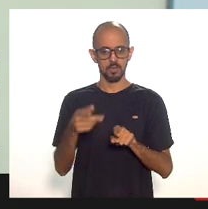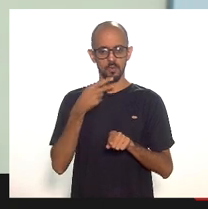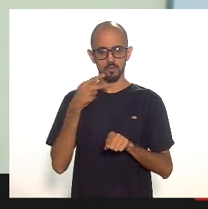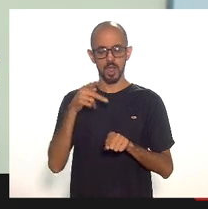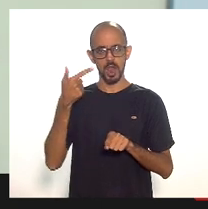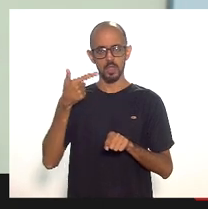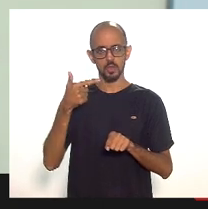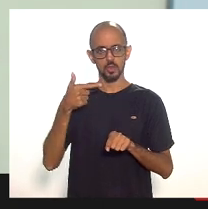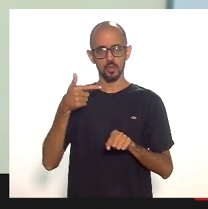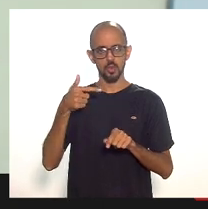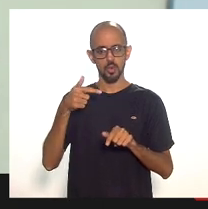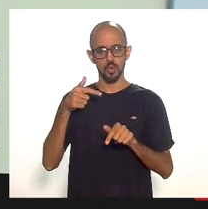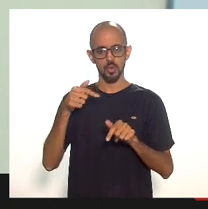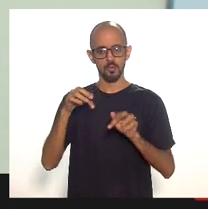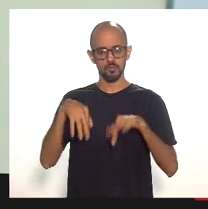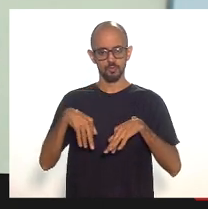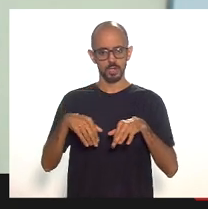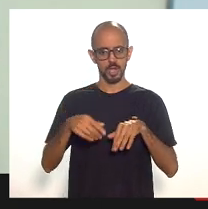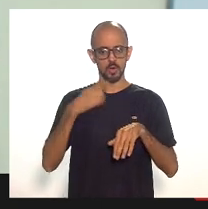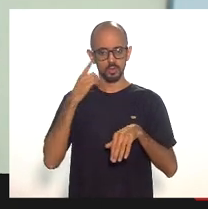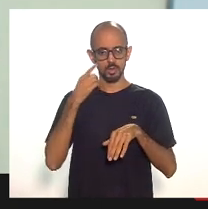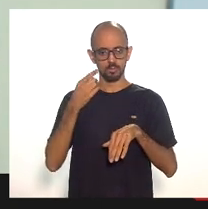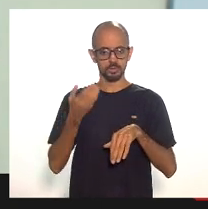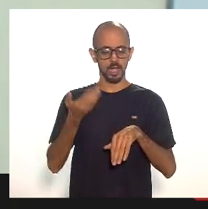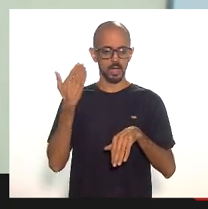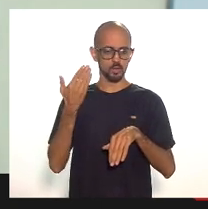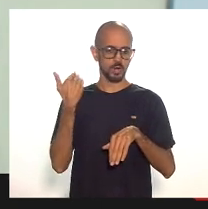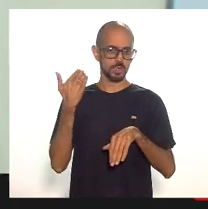parlamentar que me antecedeu.